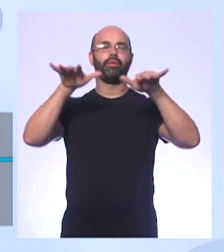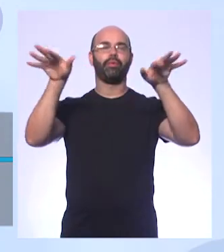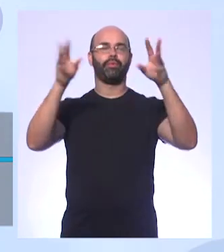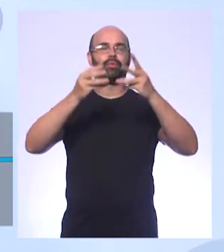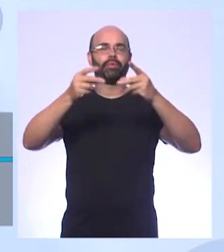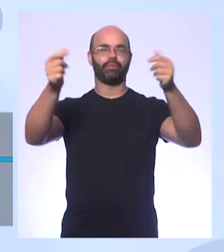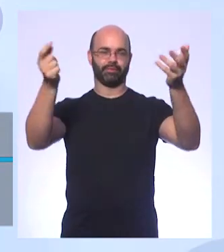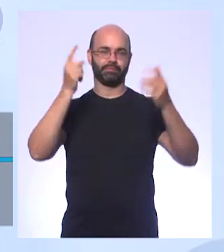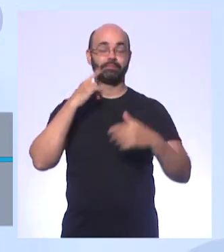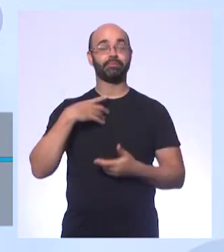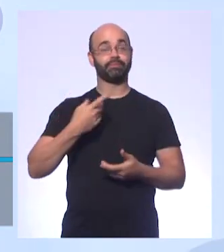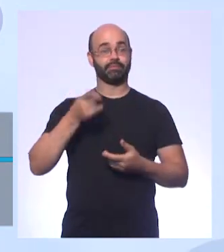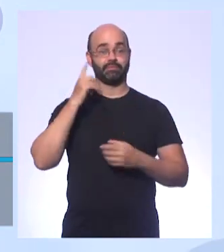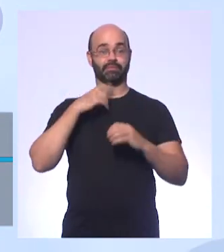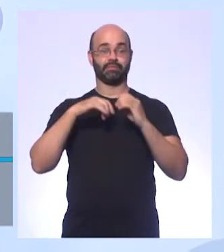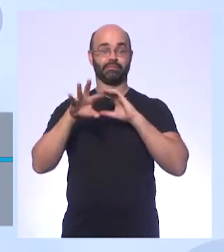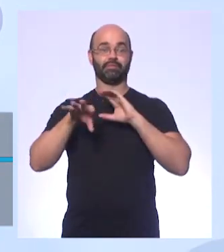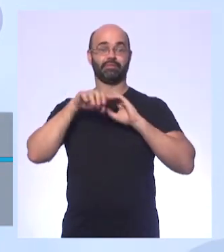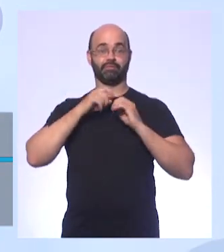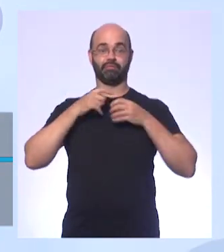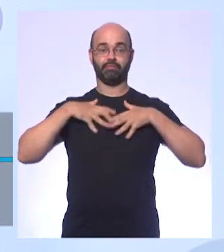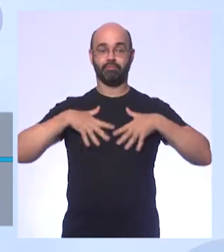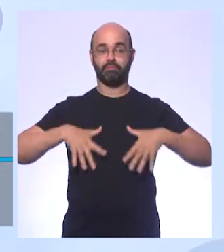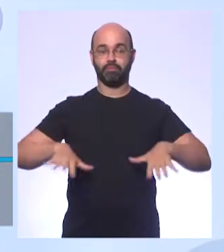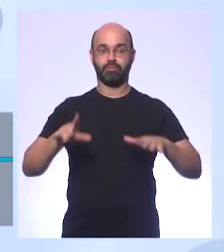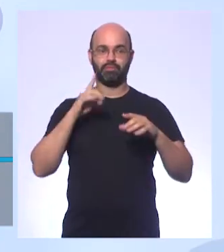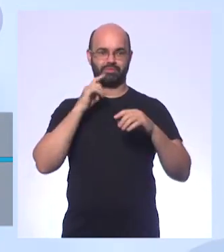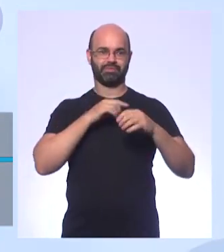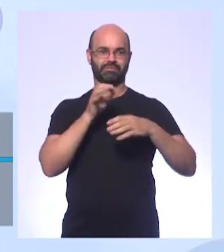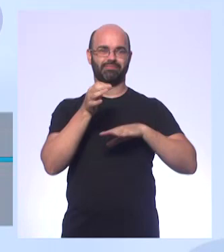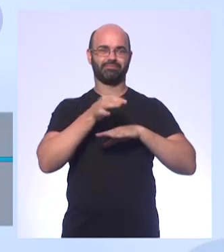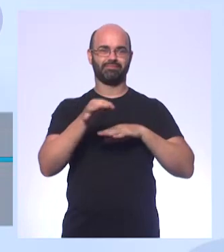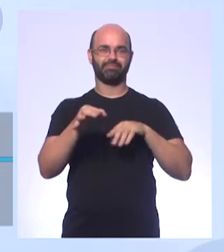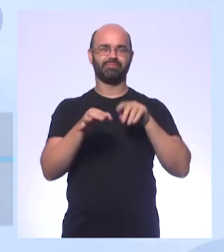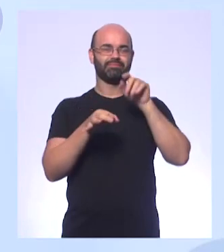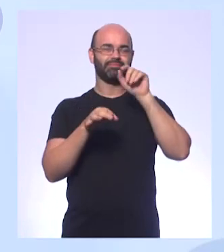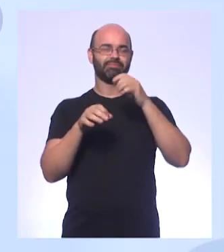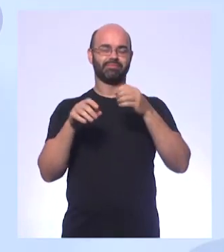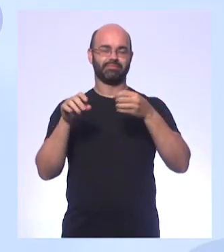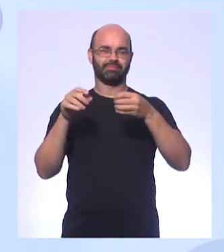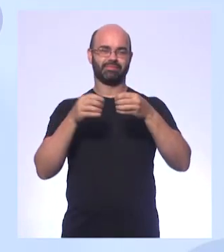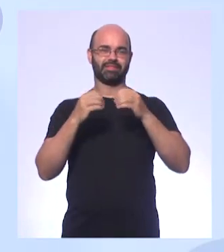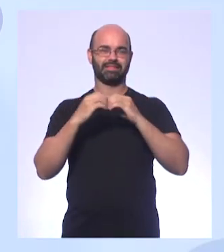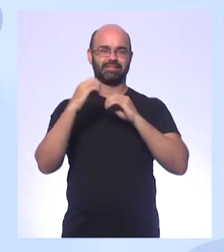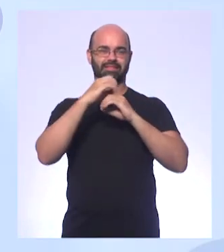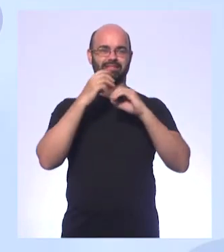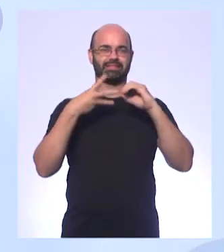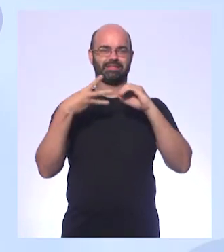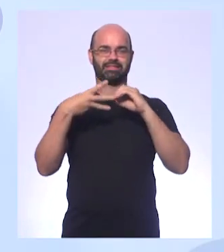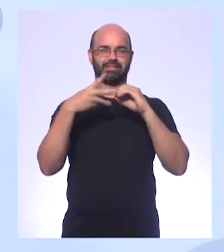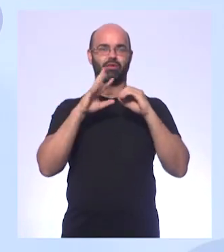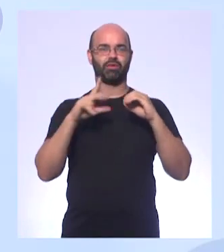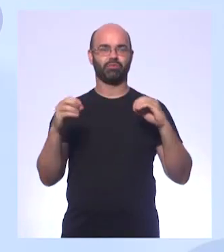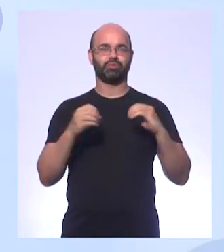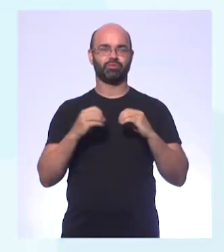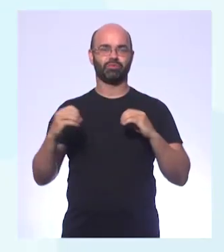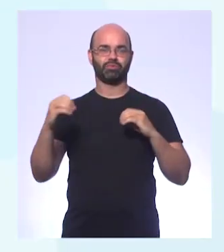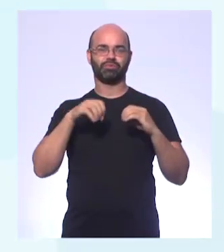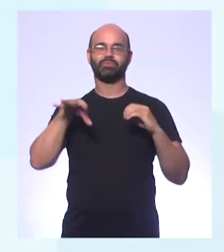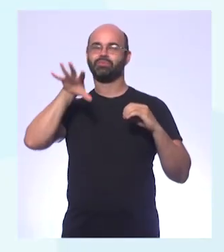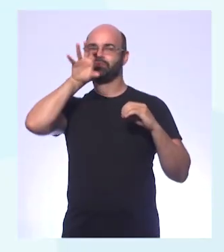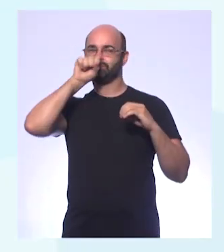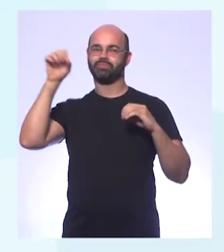as células do corpo. Tudo bem? Até aí tranquilinho? Então foi o que foi produzido até agora. Ó, 10